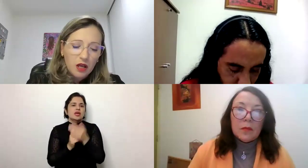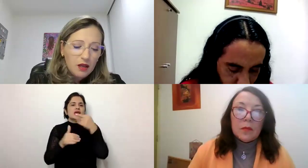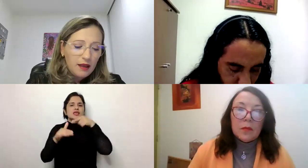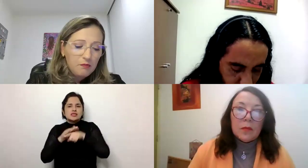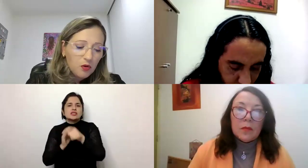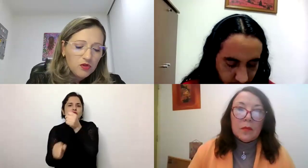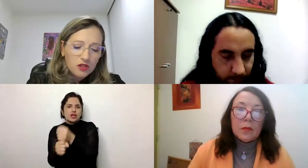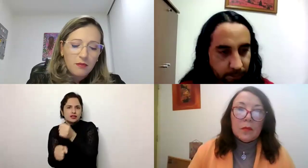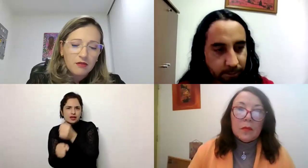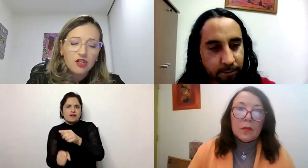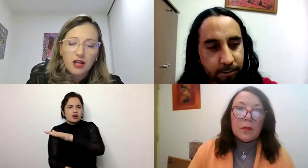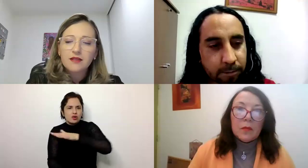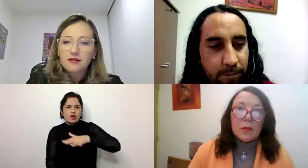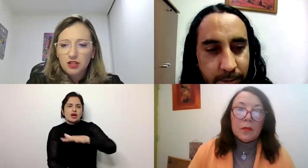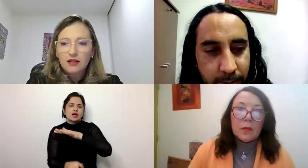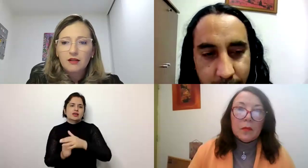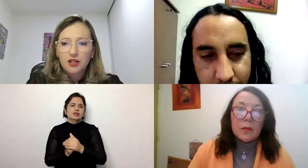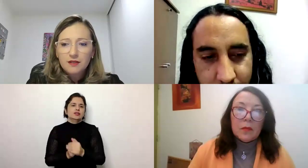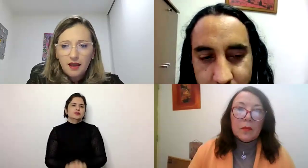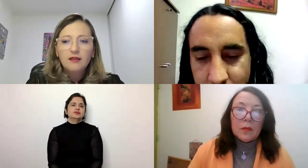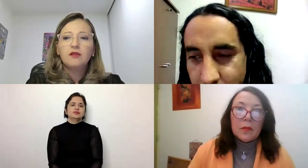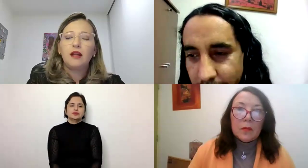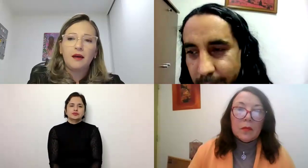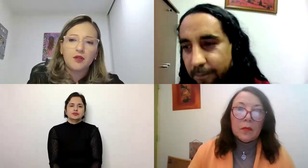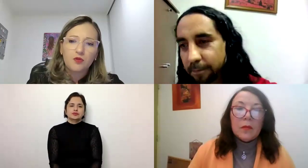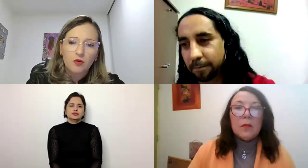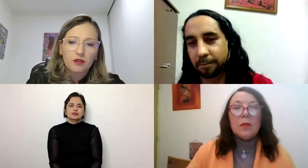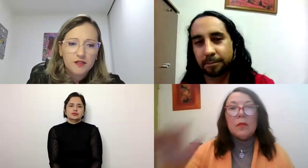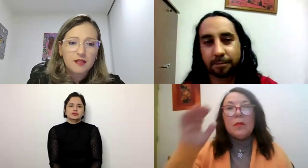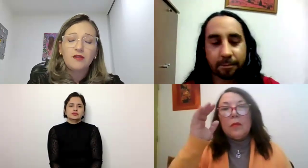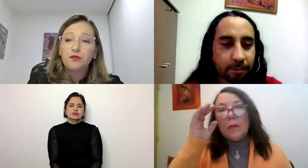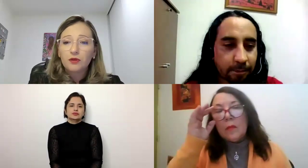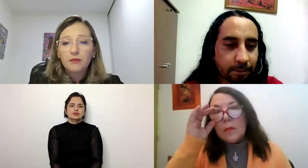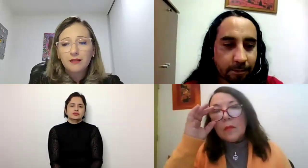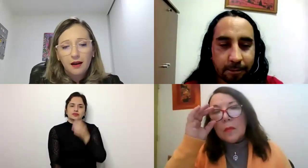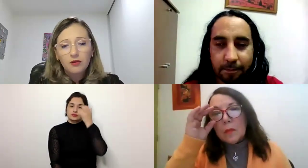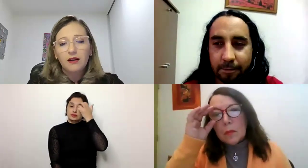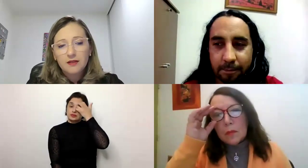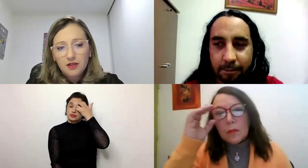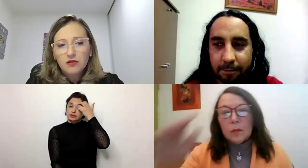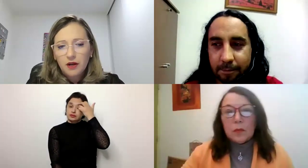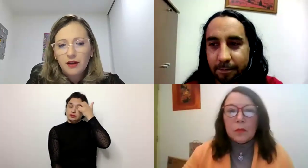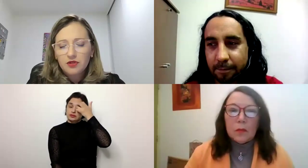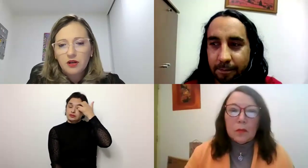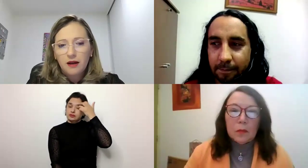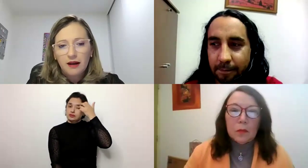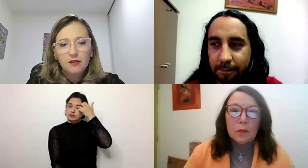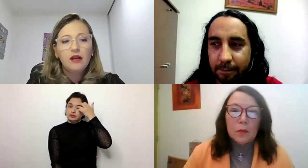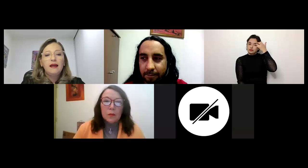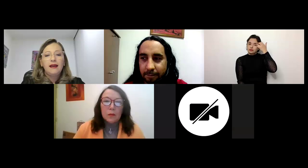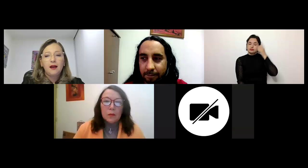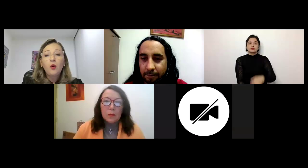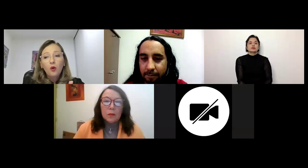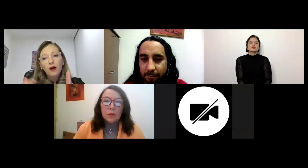muitos pontos de trabalho que já aceitam a pessoa com deficiência, fundamental que ela esteja no mercado de